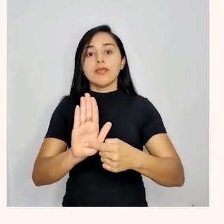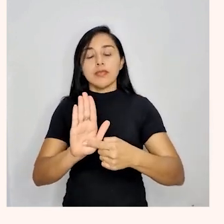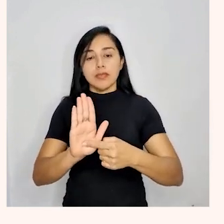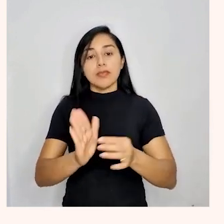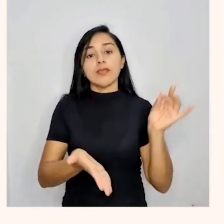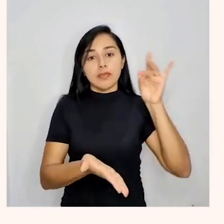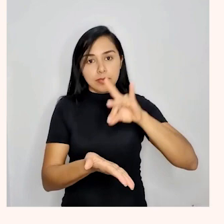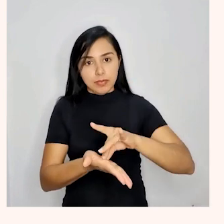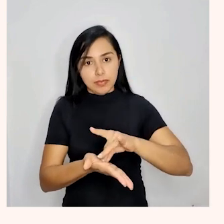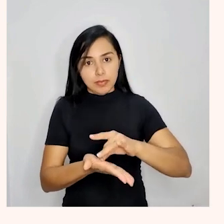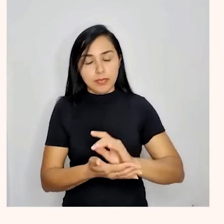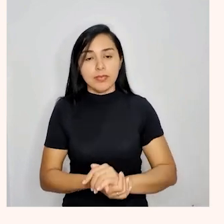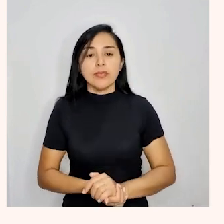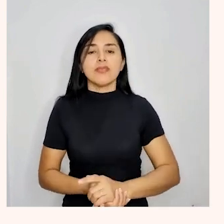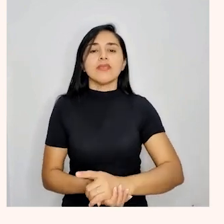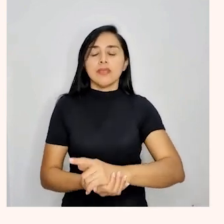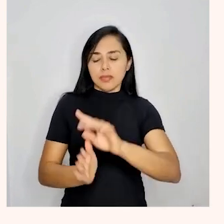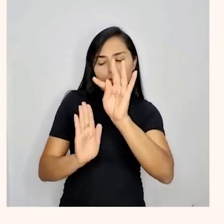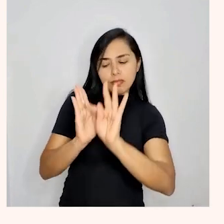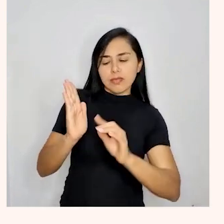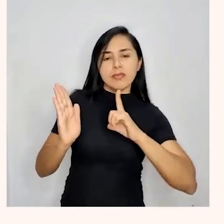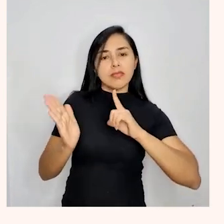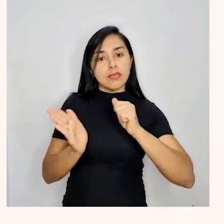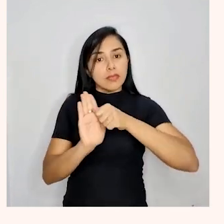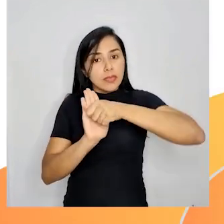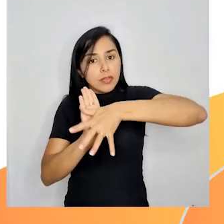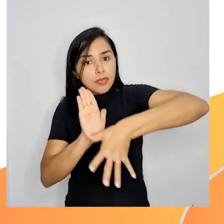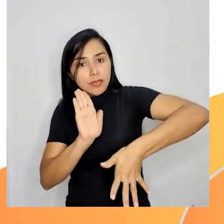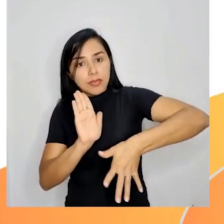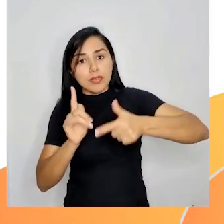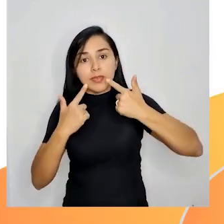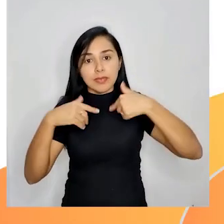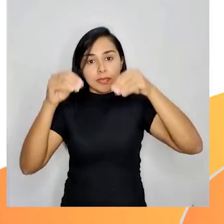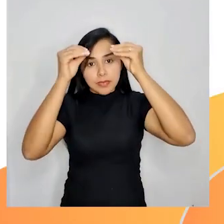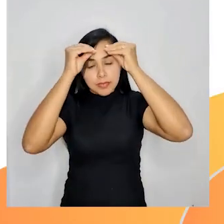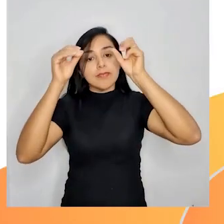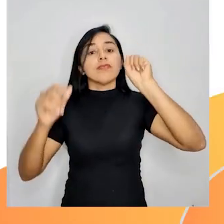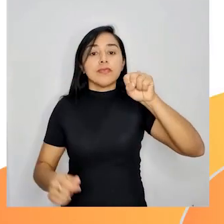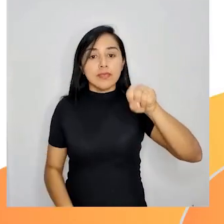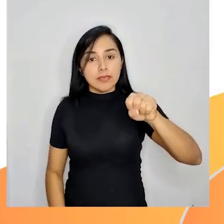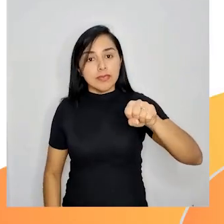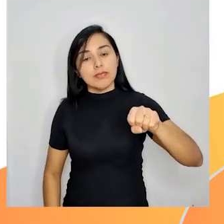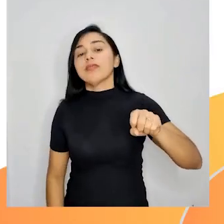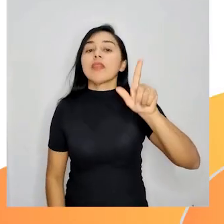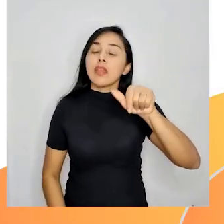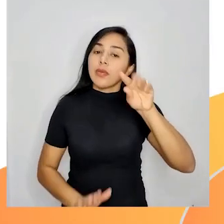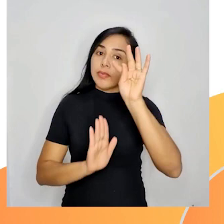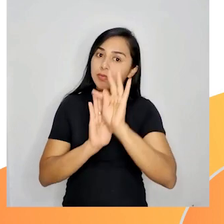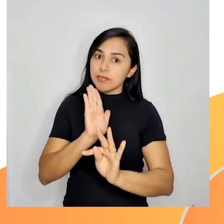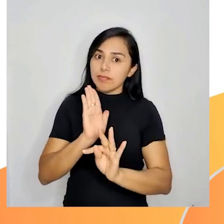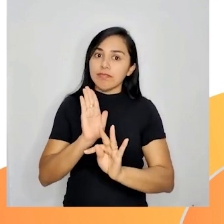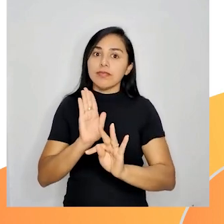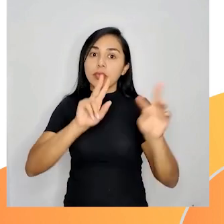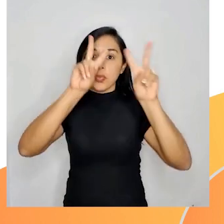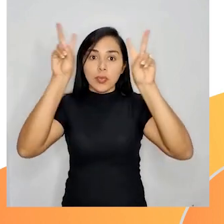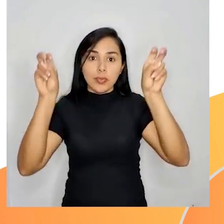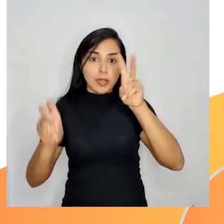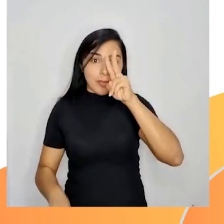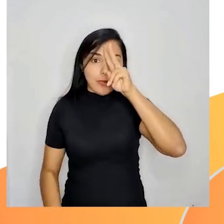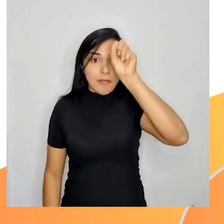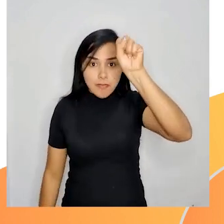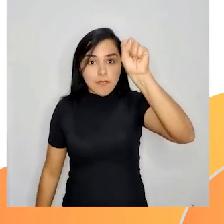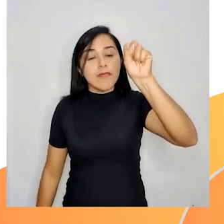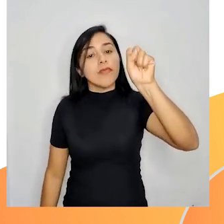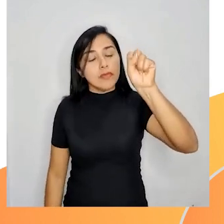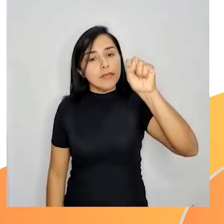apesar de ser um texto engajado social, um texto forte aí, que vai falar de uma situação